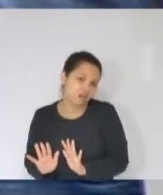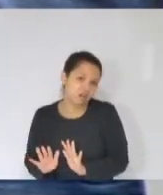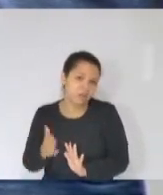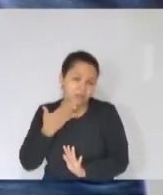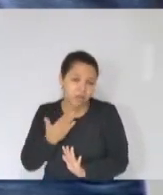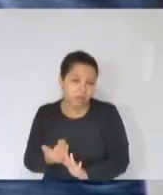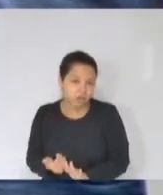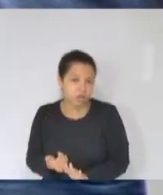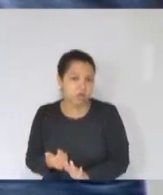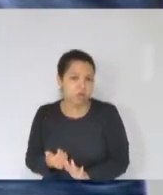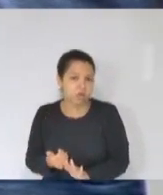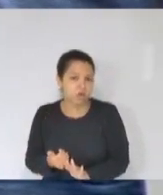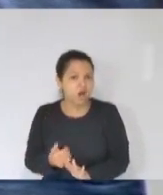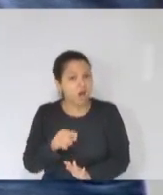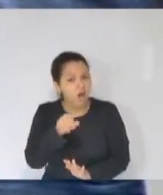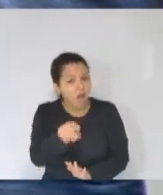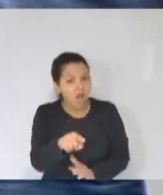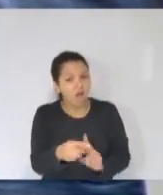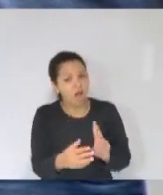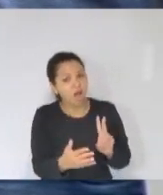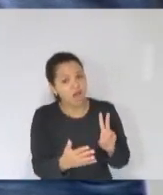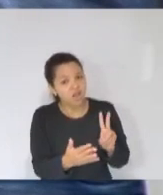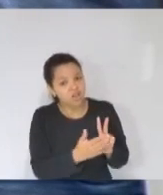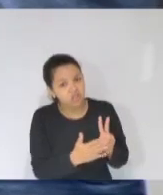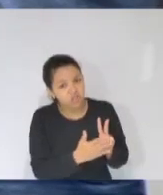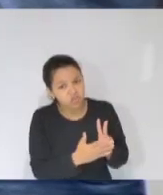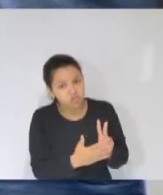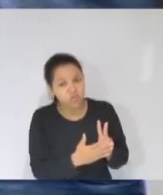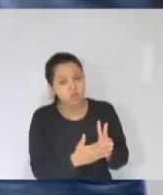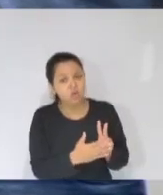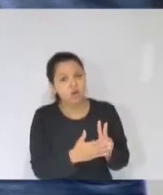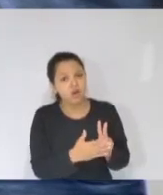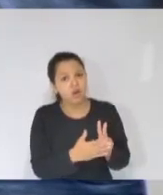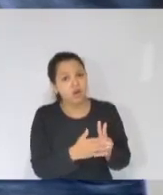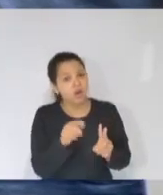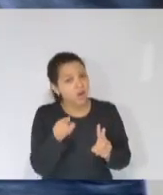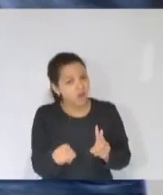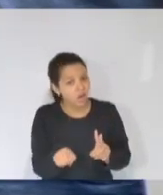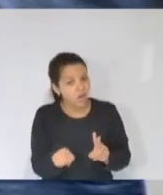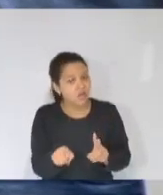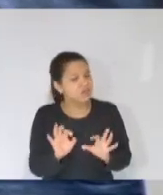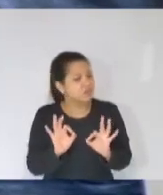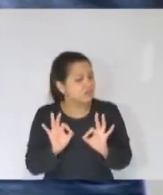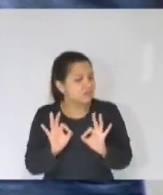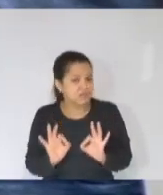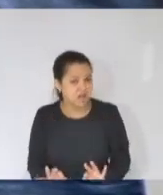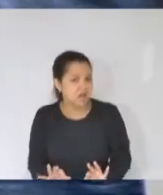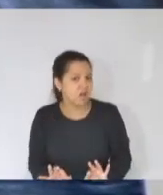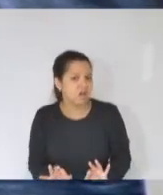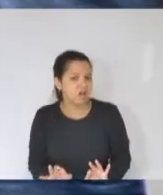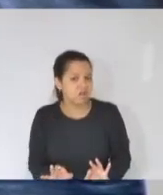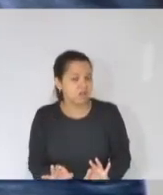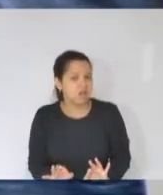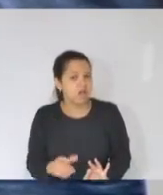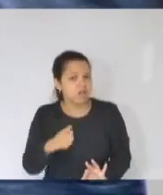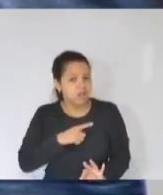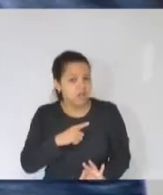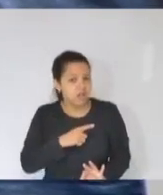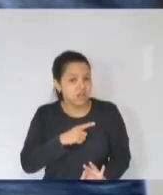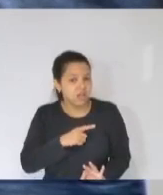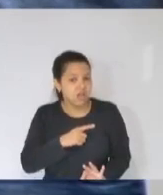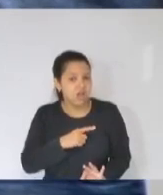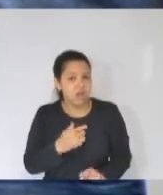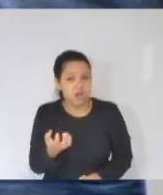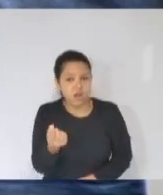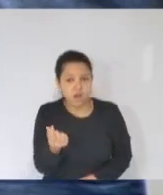índio, certamente, ele 100% está inscrito no Bolsa Família. Cada deputado